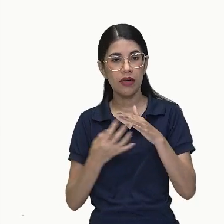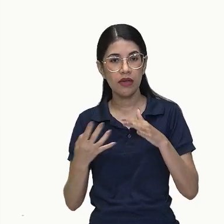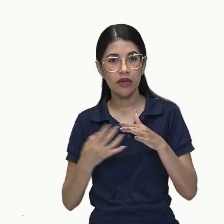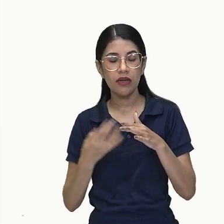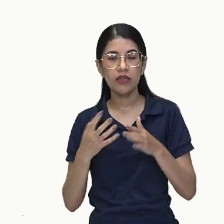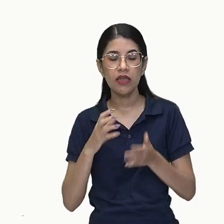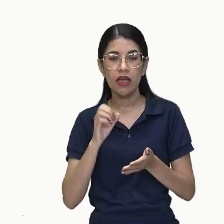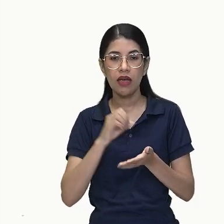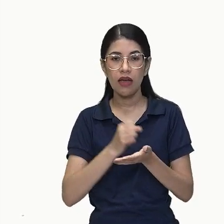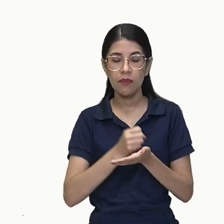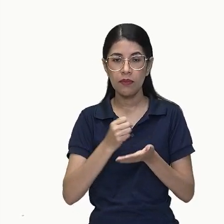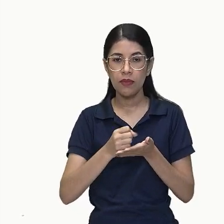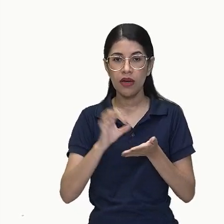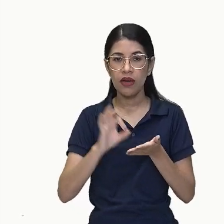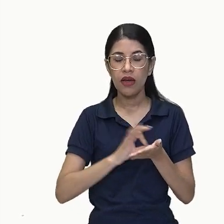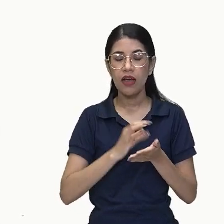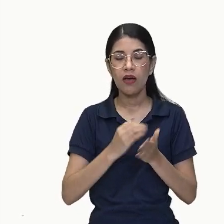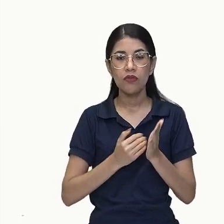cresceu